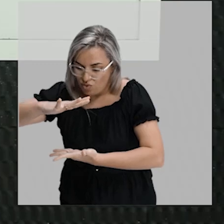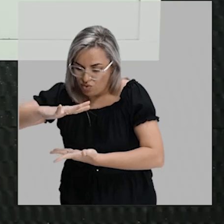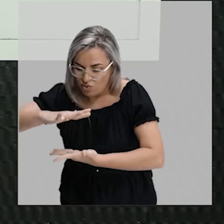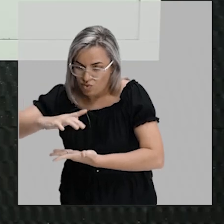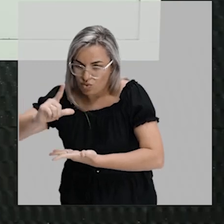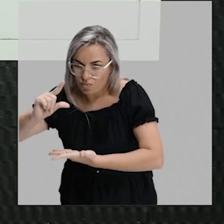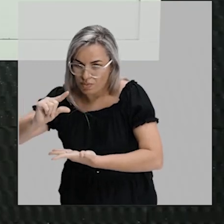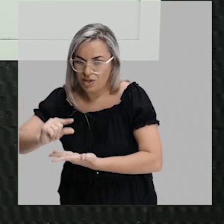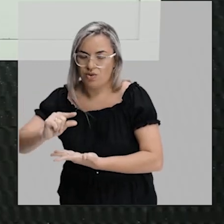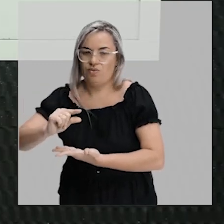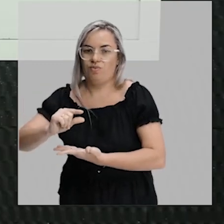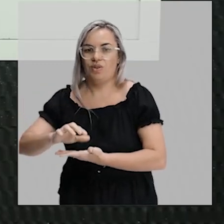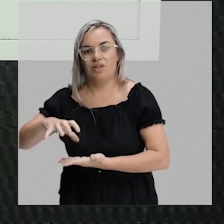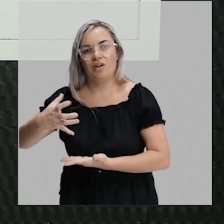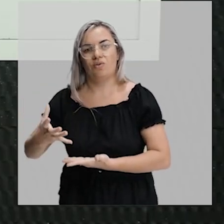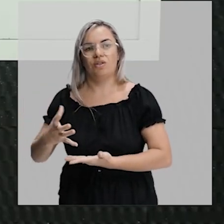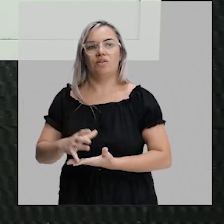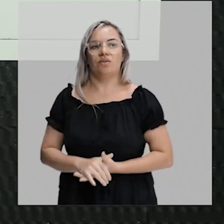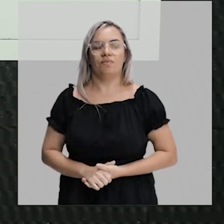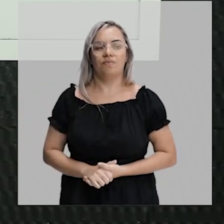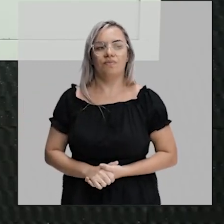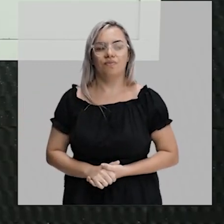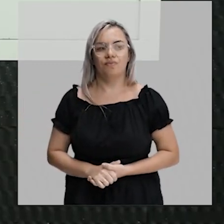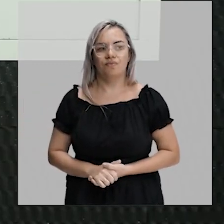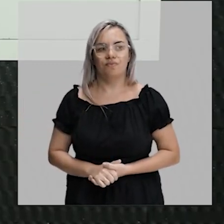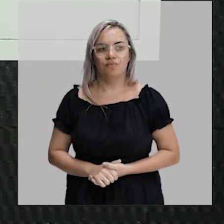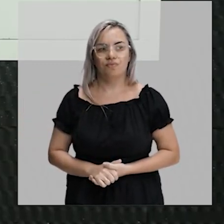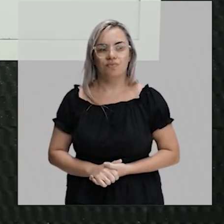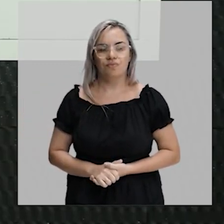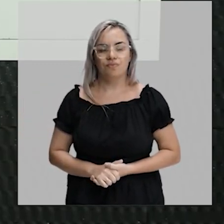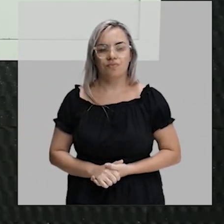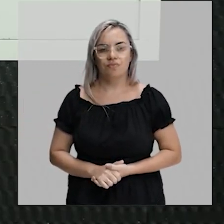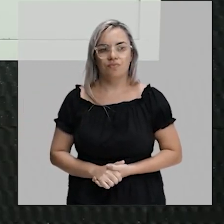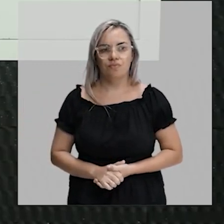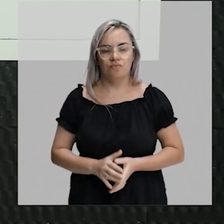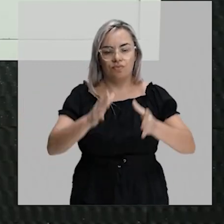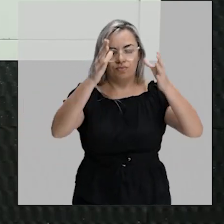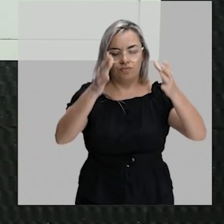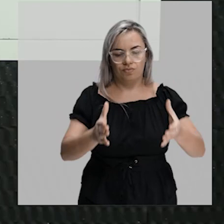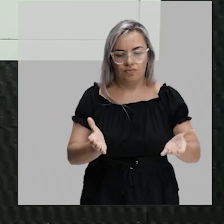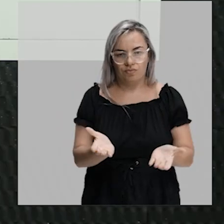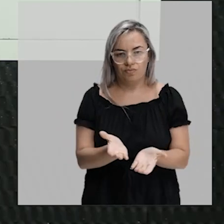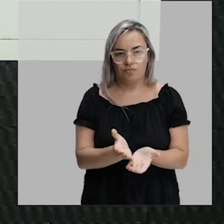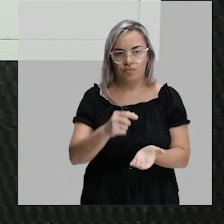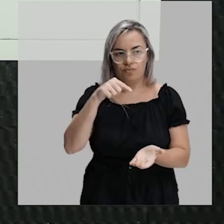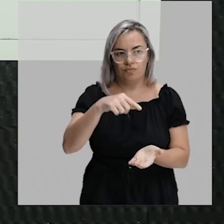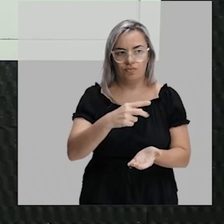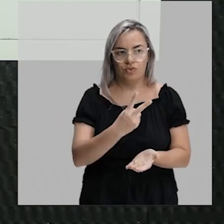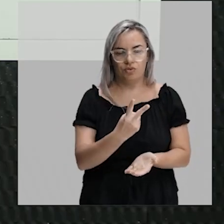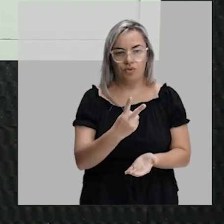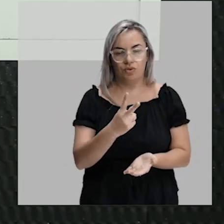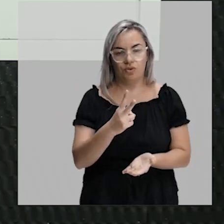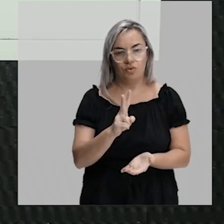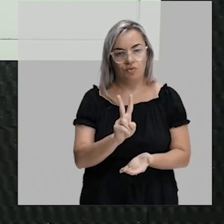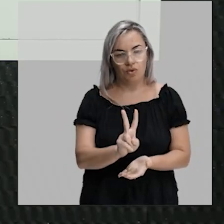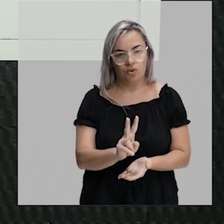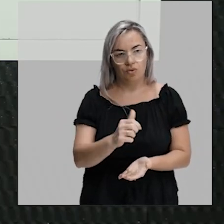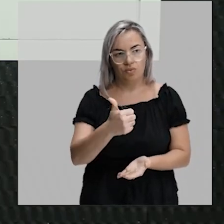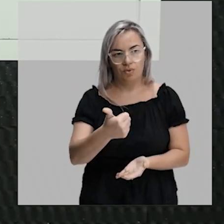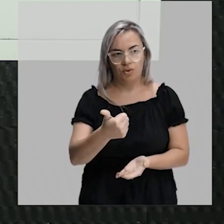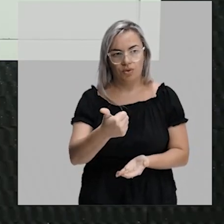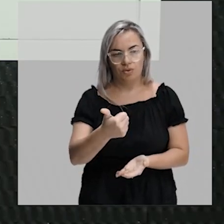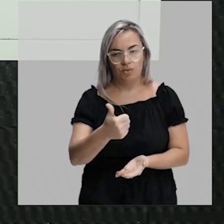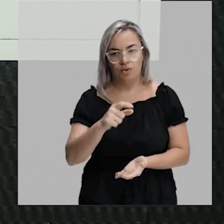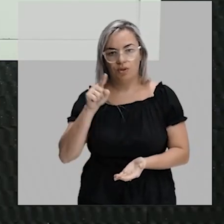ok? Então é o seguinte, então eu tenho aqui volume 1, né, vamos dizer assim, e o volume 2. Nós